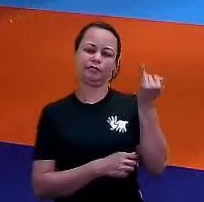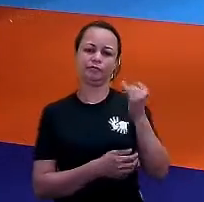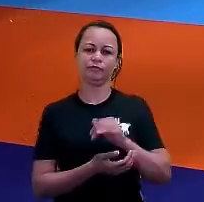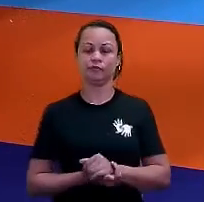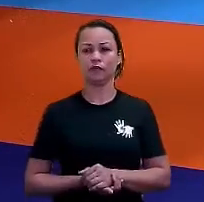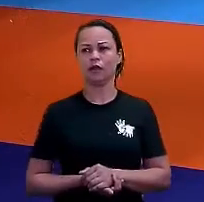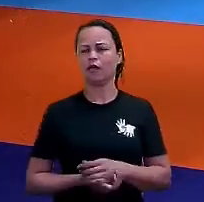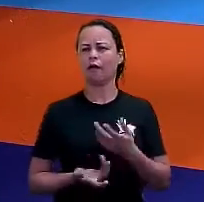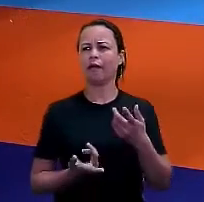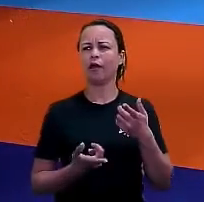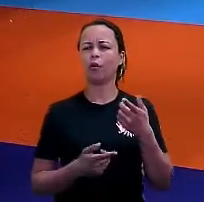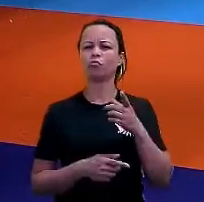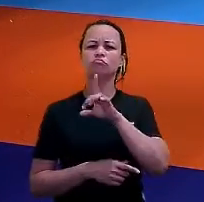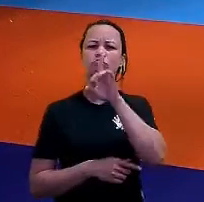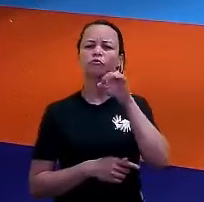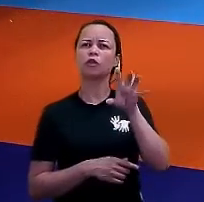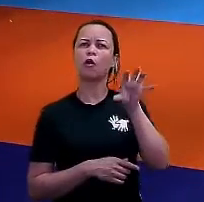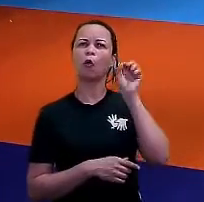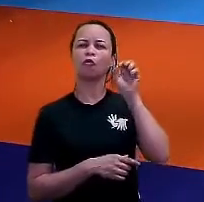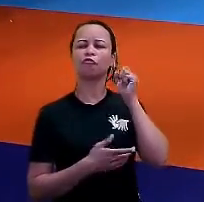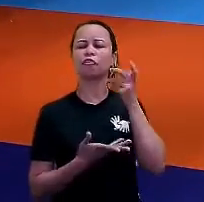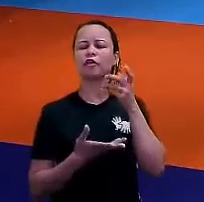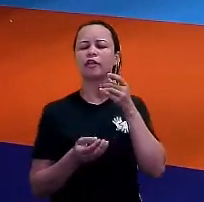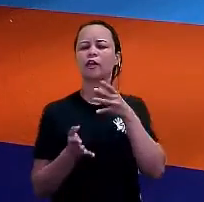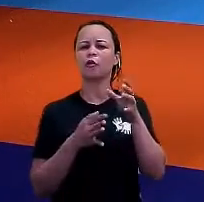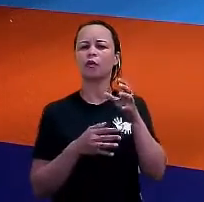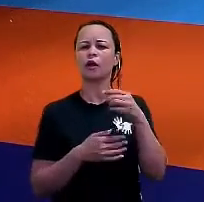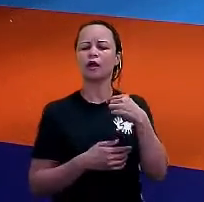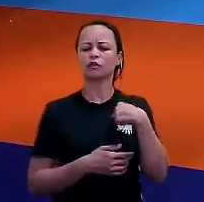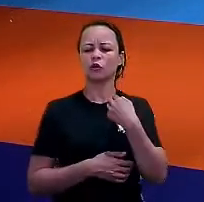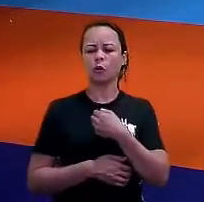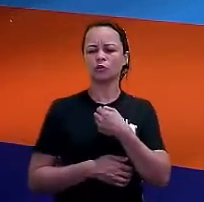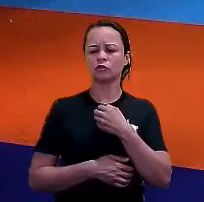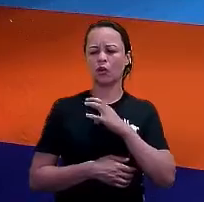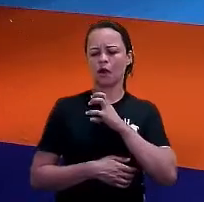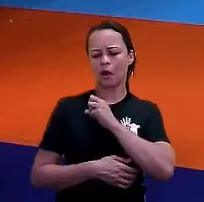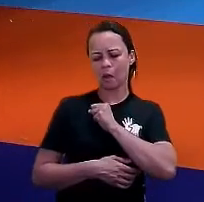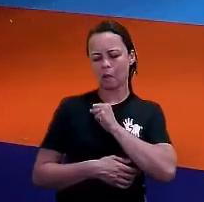certa vez que a gente só ama ou a gente só cuida